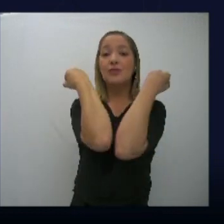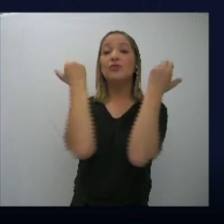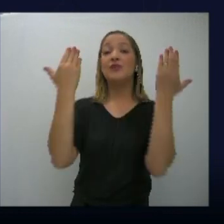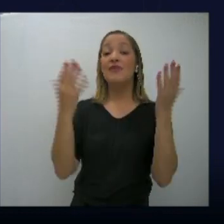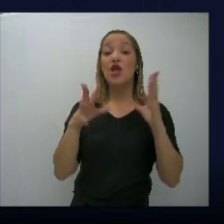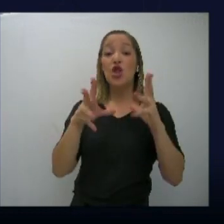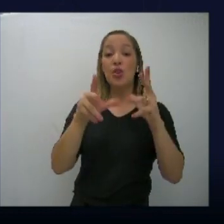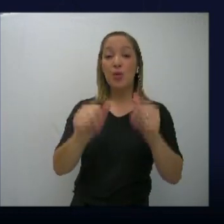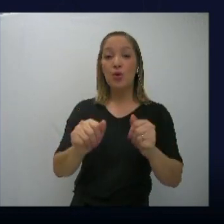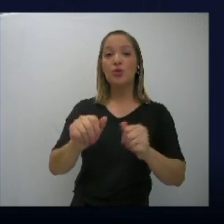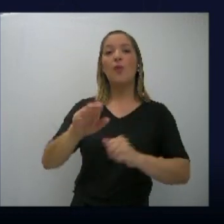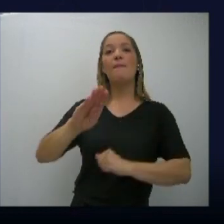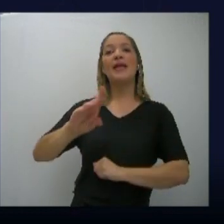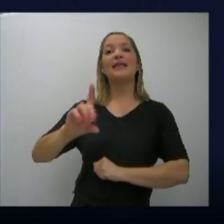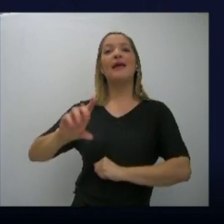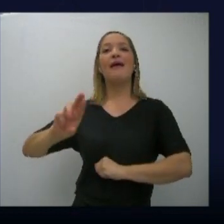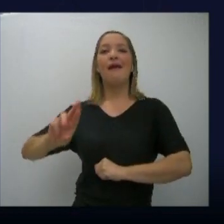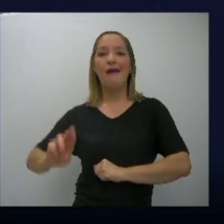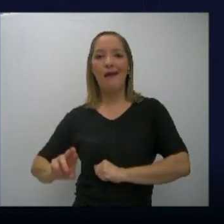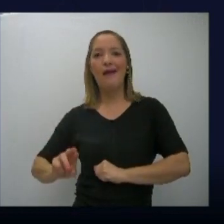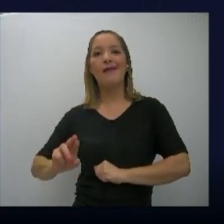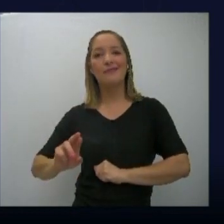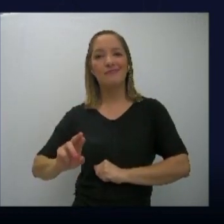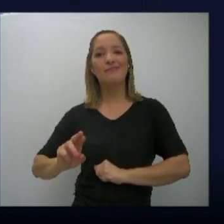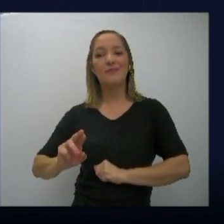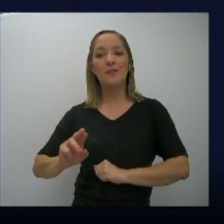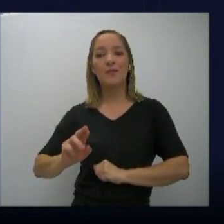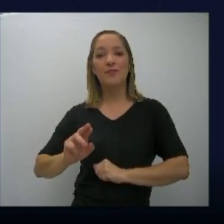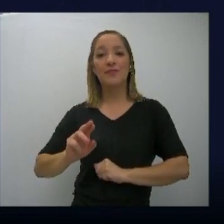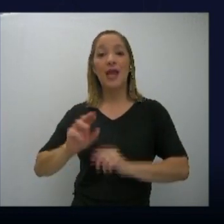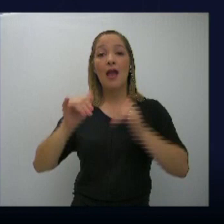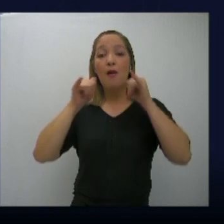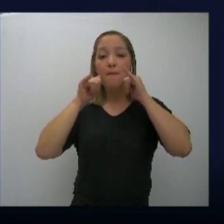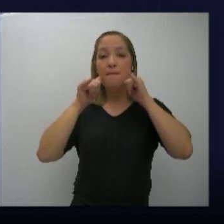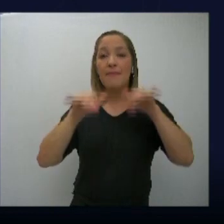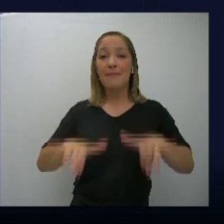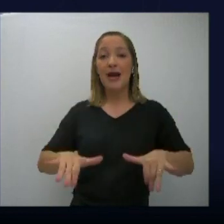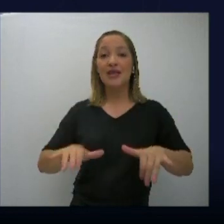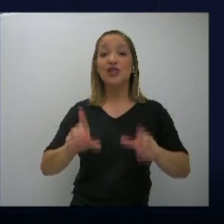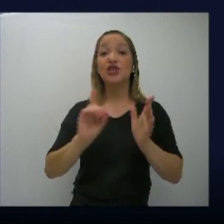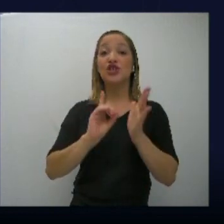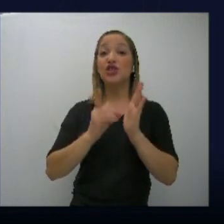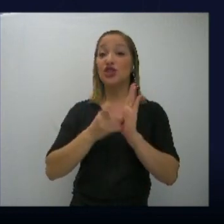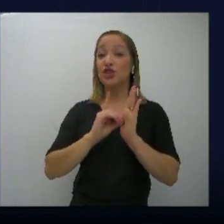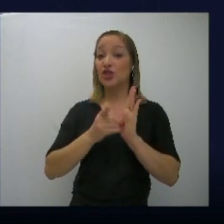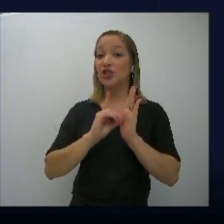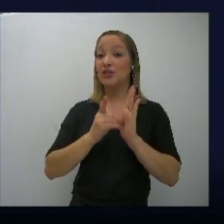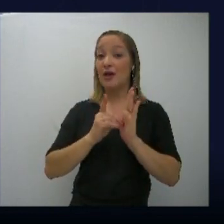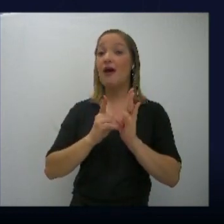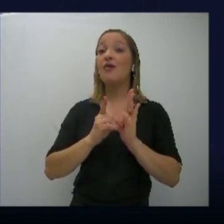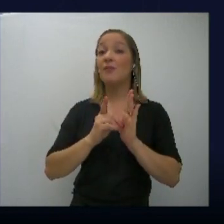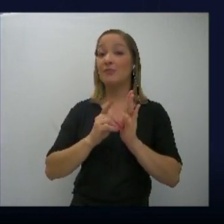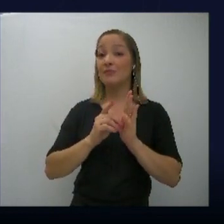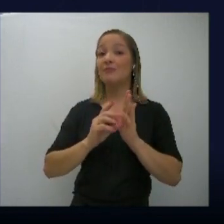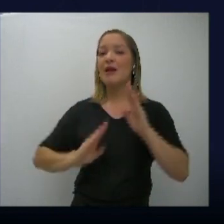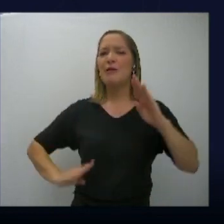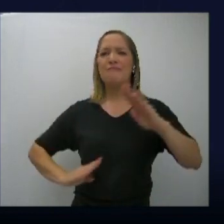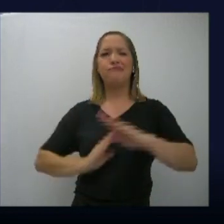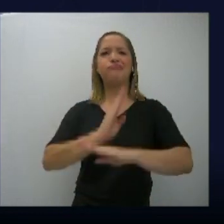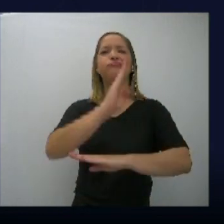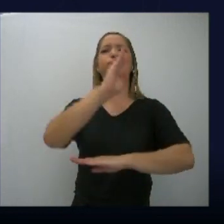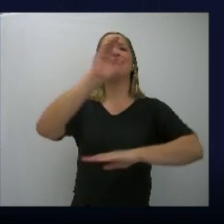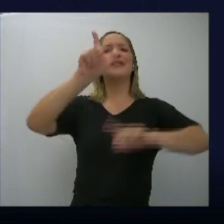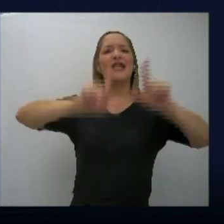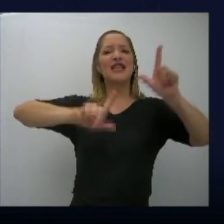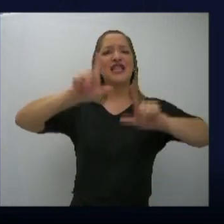B3 o marketing digital orçamento de marketing digital das empresas no Brasil já já vai ultrapassar a TV